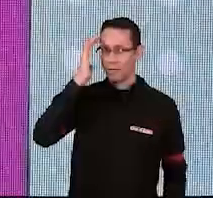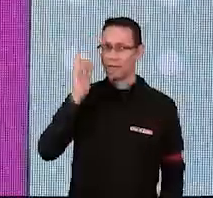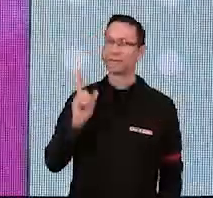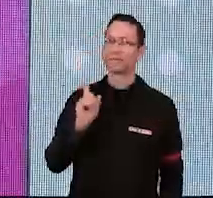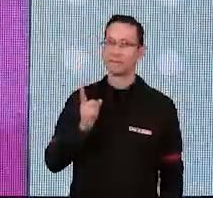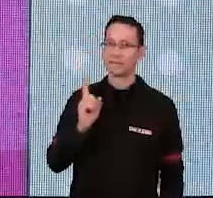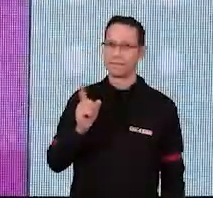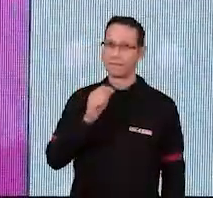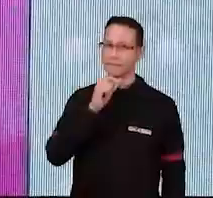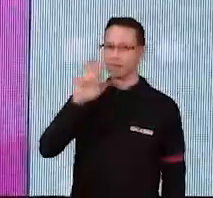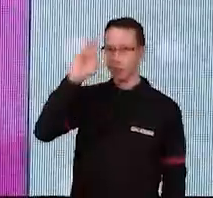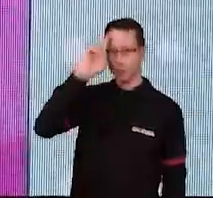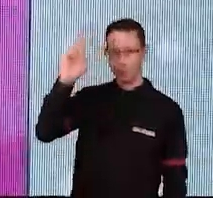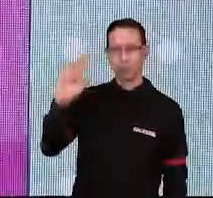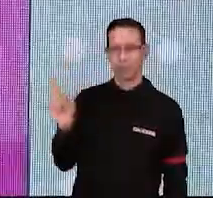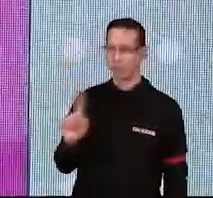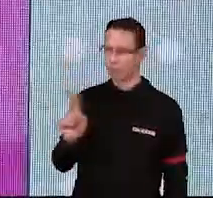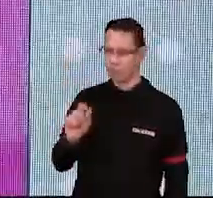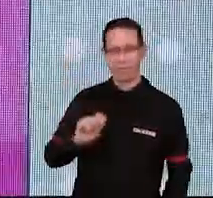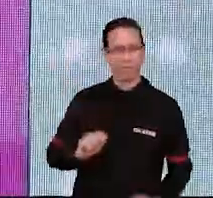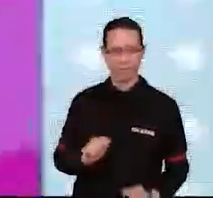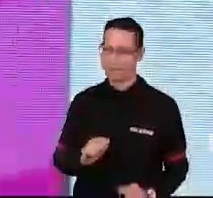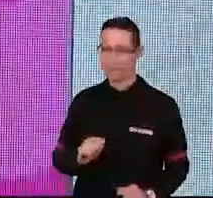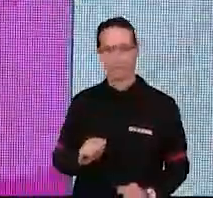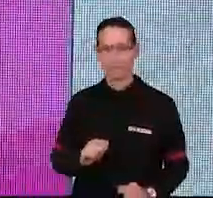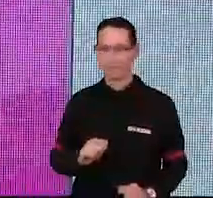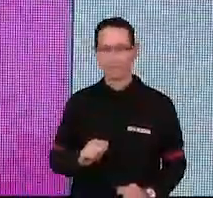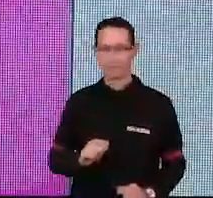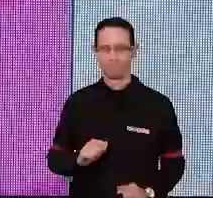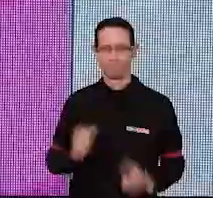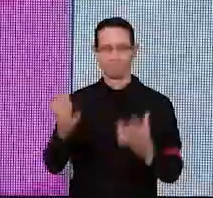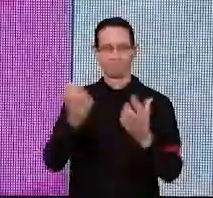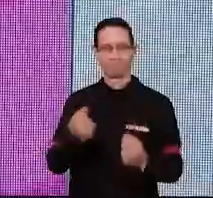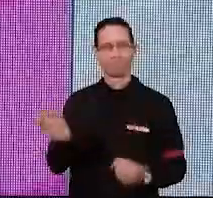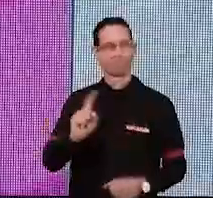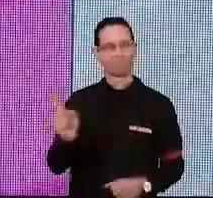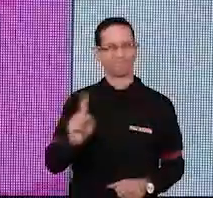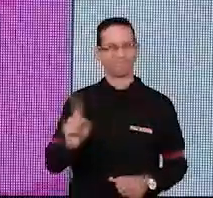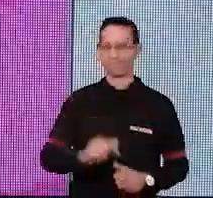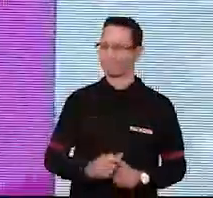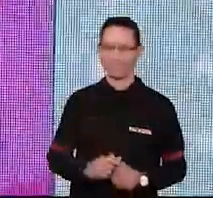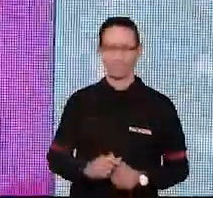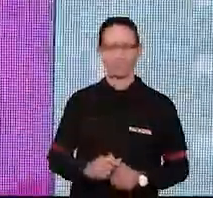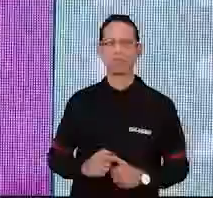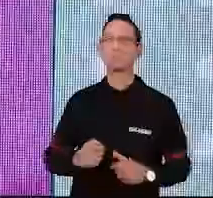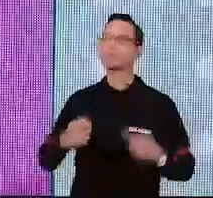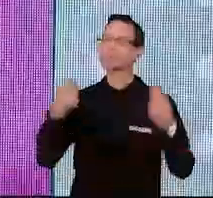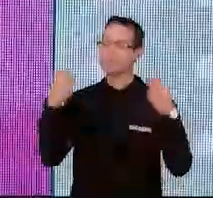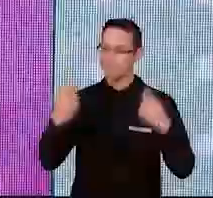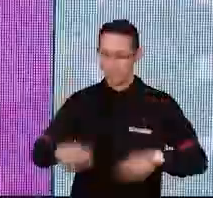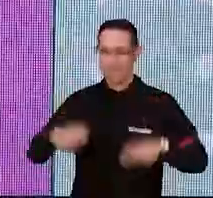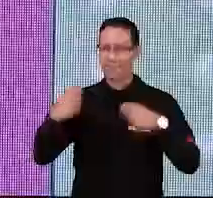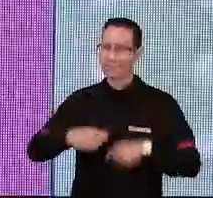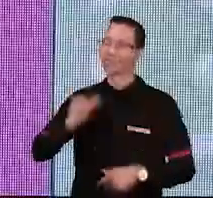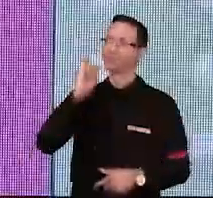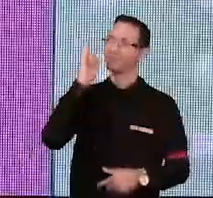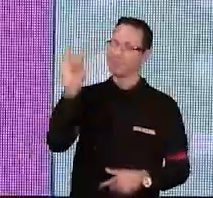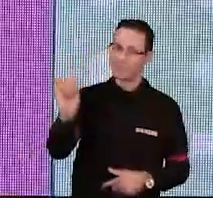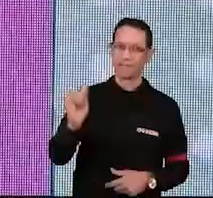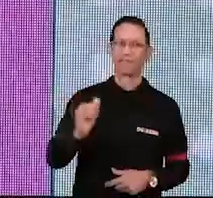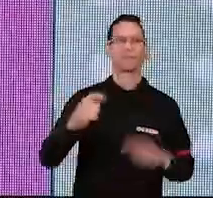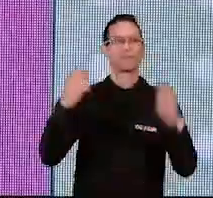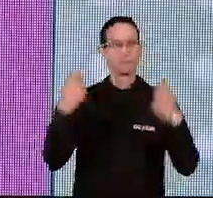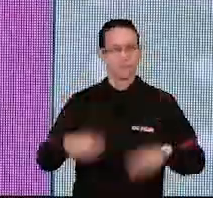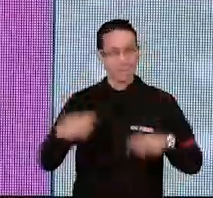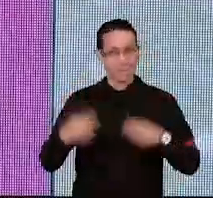aquele proprietário não iria fazer o exame, né? E eu sempre falo, tem que dizer que você precisa. Porque